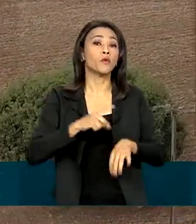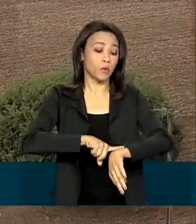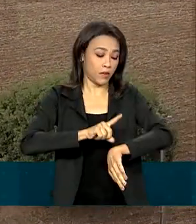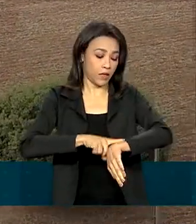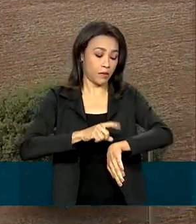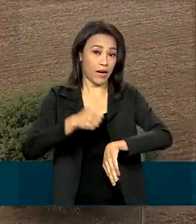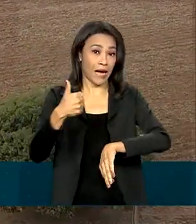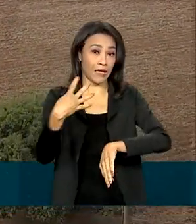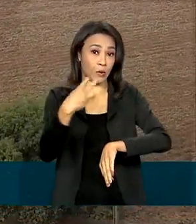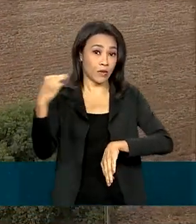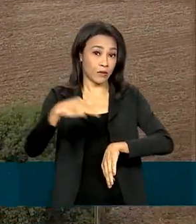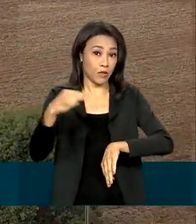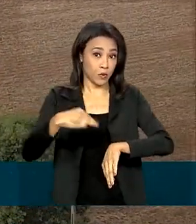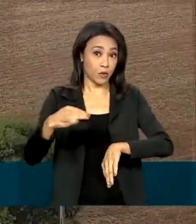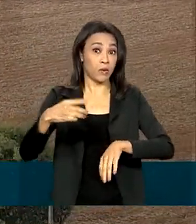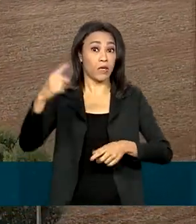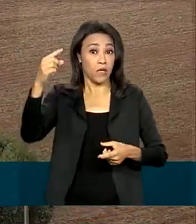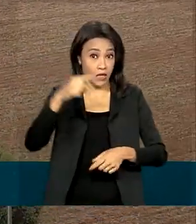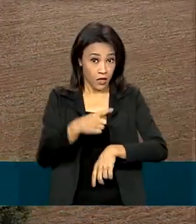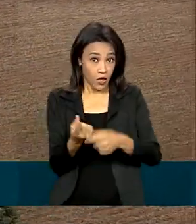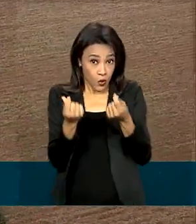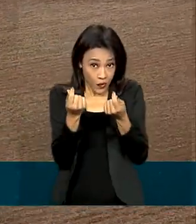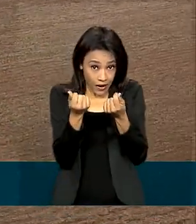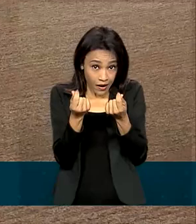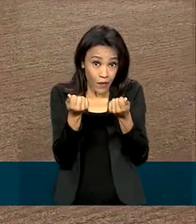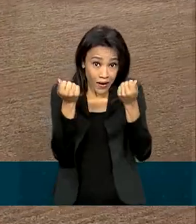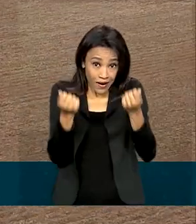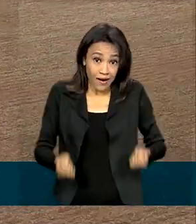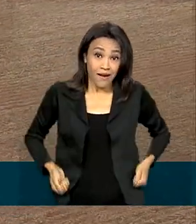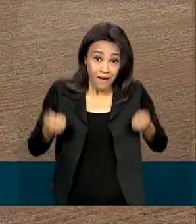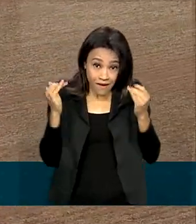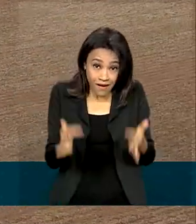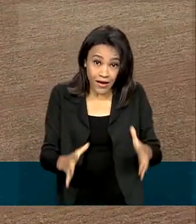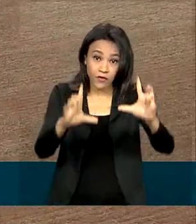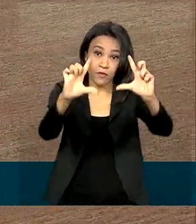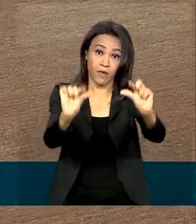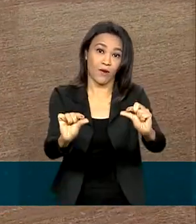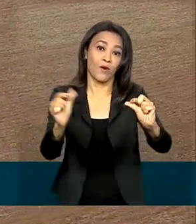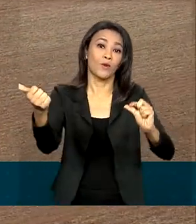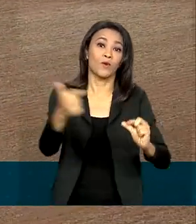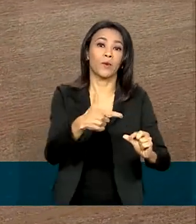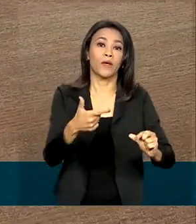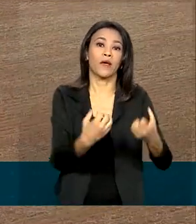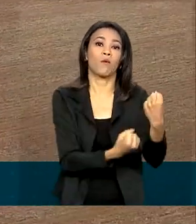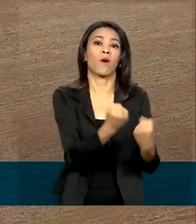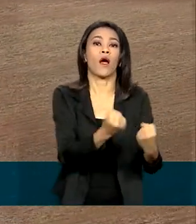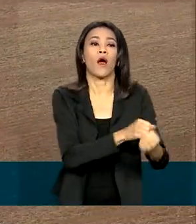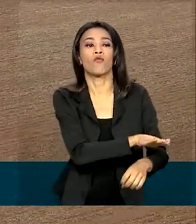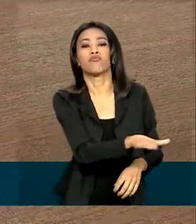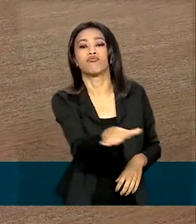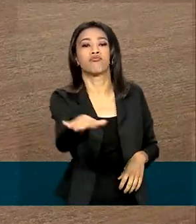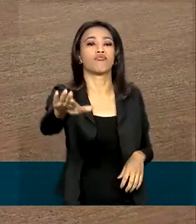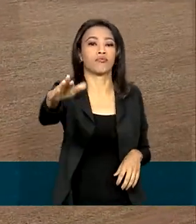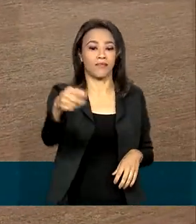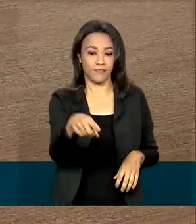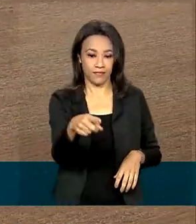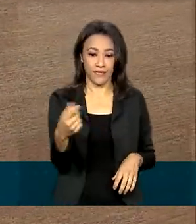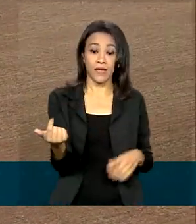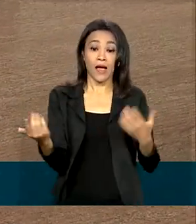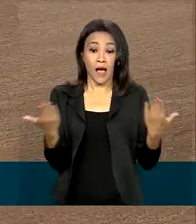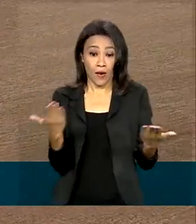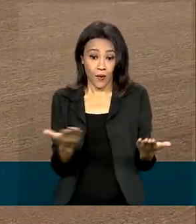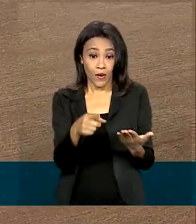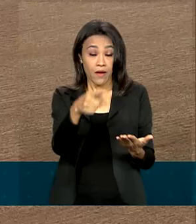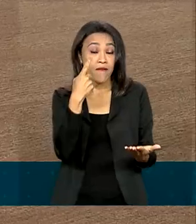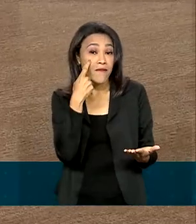foi 28% menor do que o transporte terrestre. Agora, o objetivo é testar o carregamento de material biológico